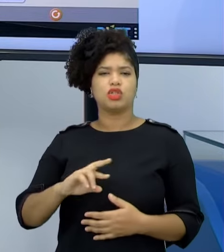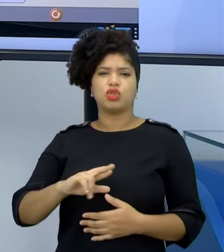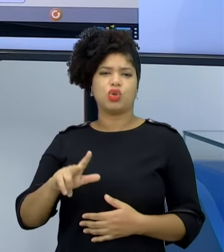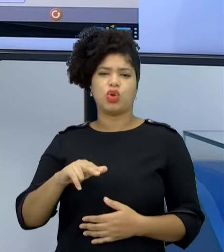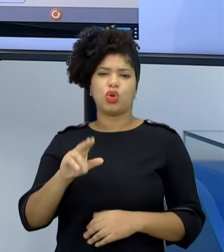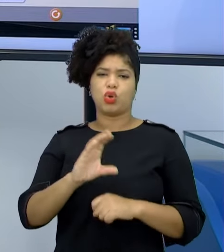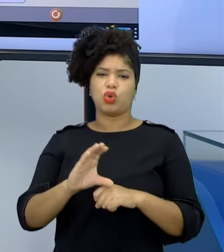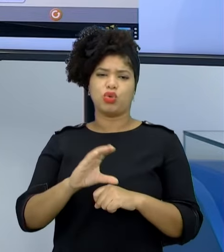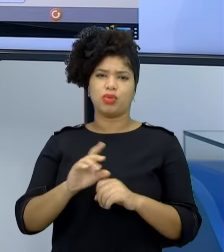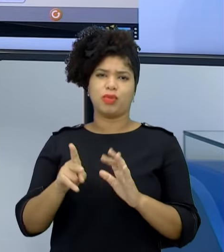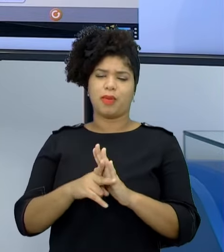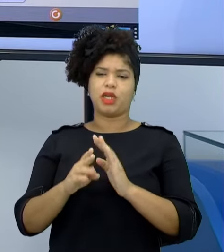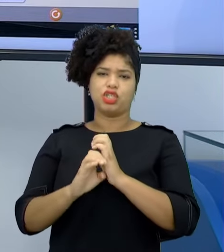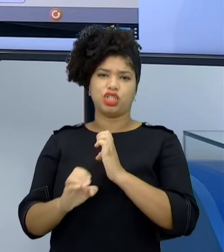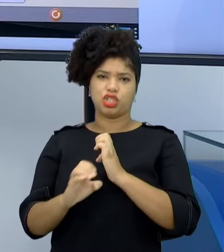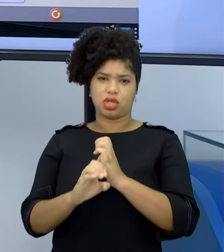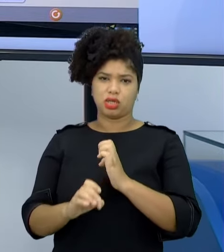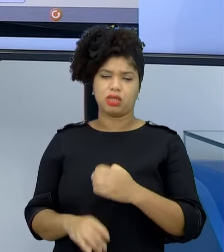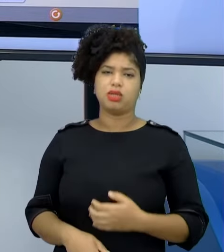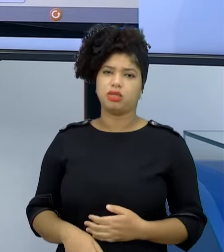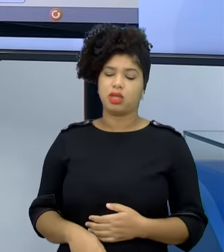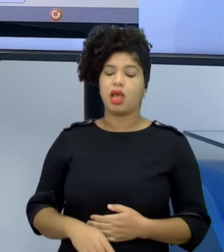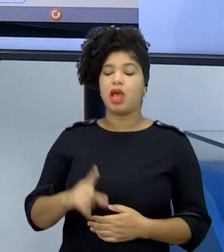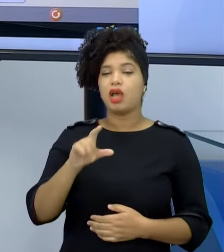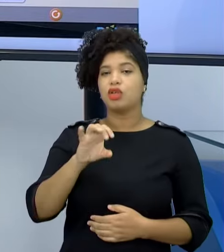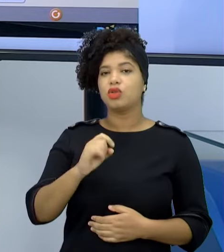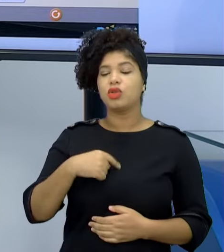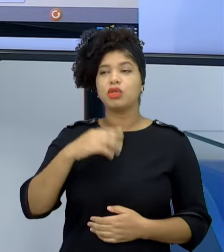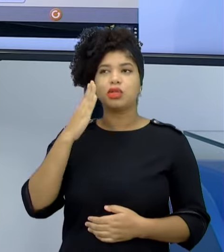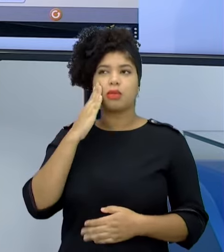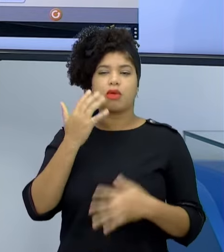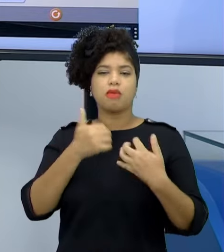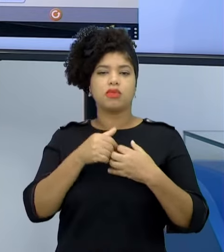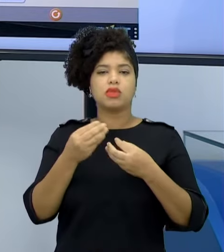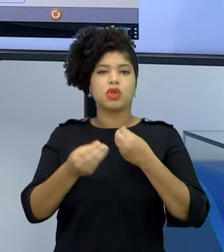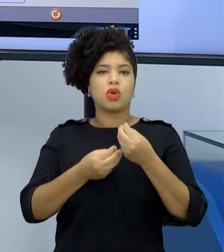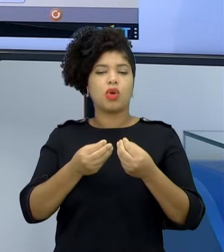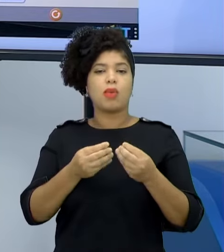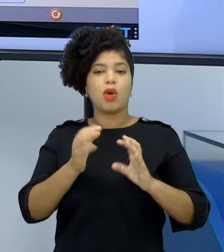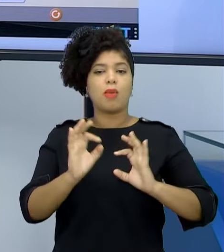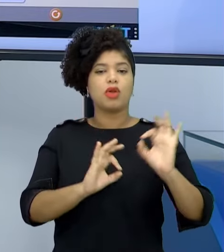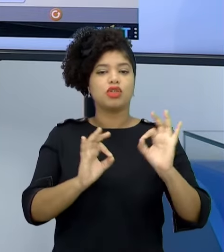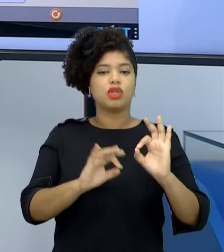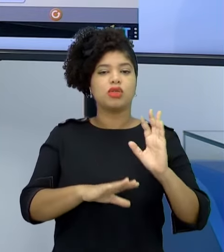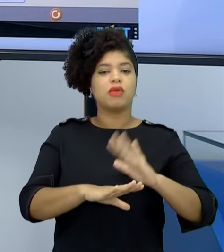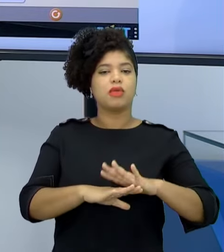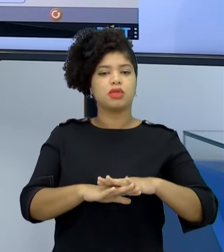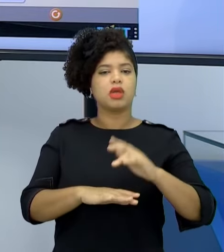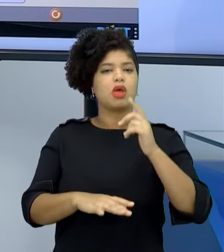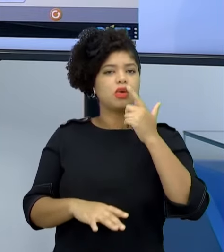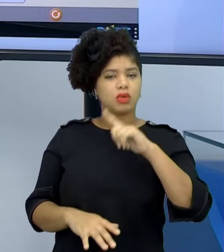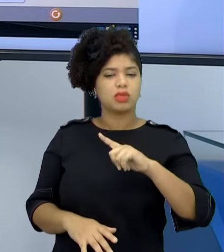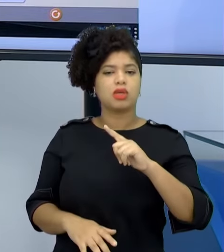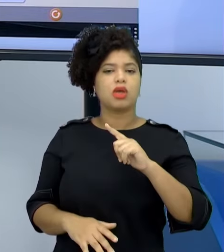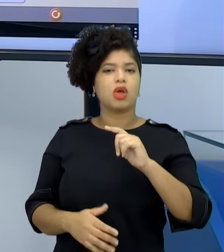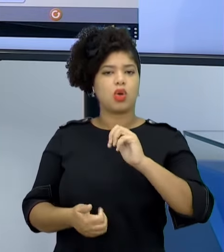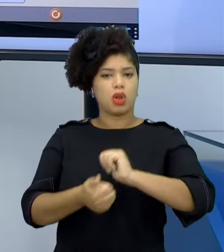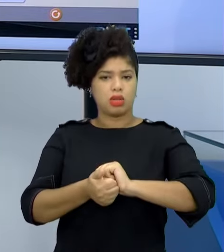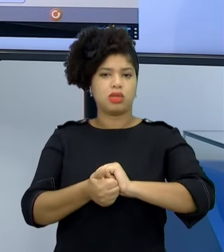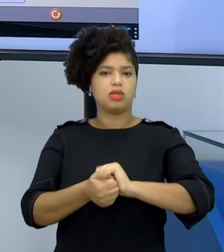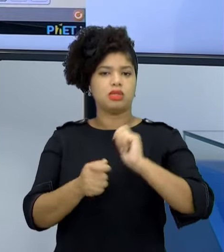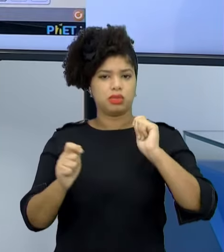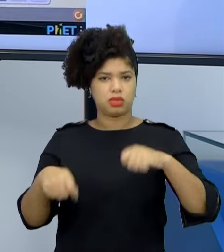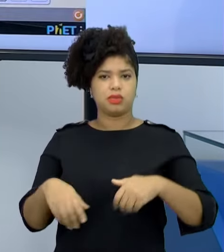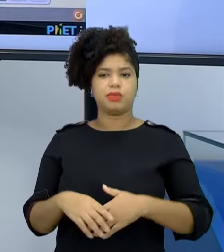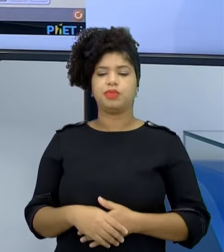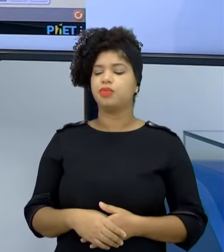curso de engenharia, é um curso para a gente desenvolver aqui um projeto bacana, né, de eficiência energética.